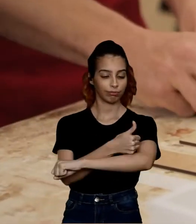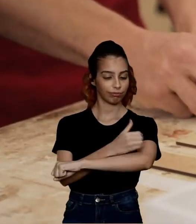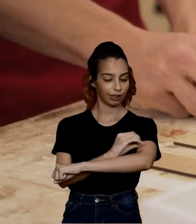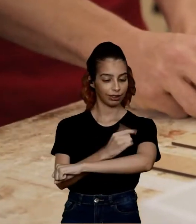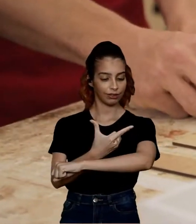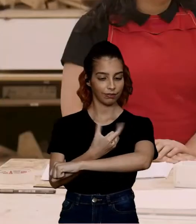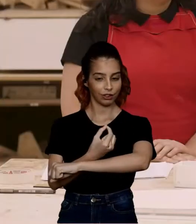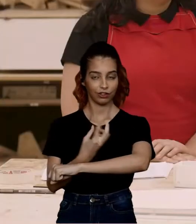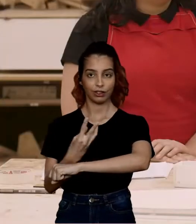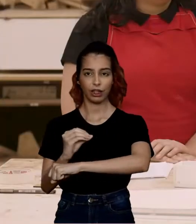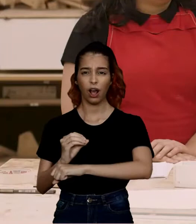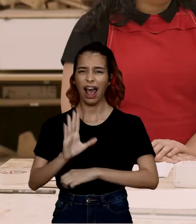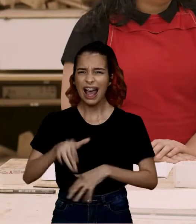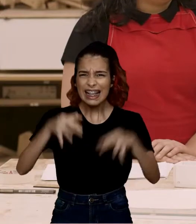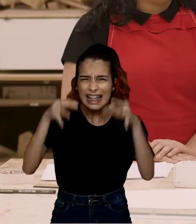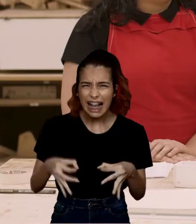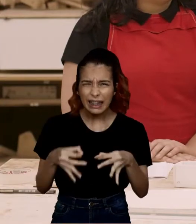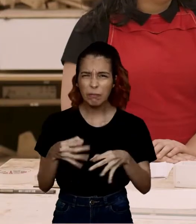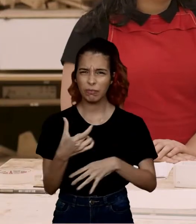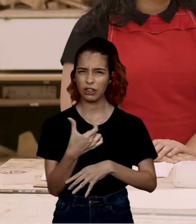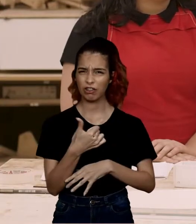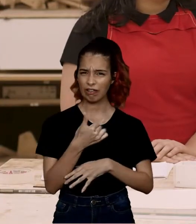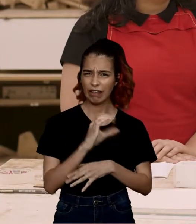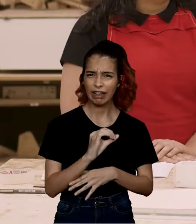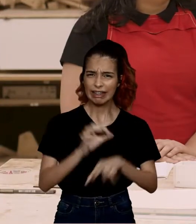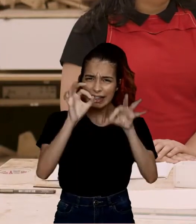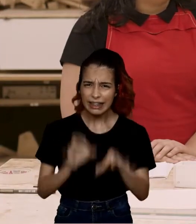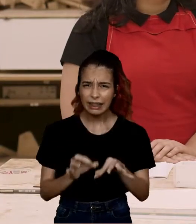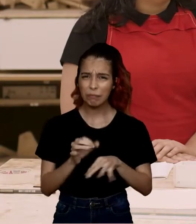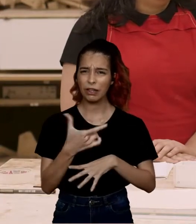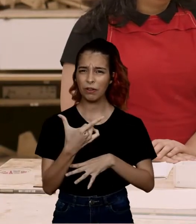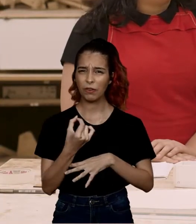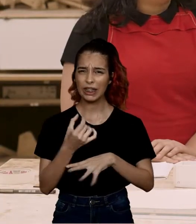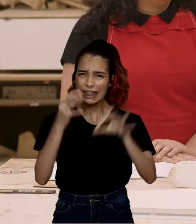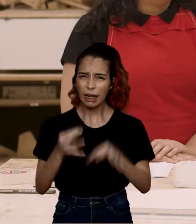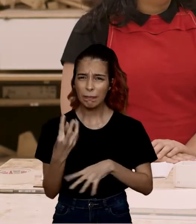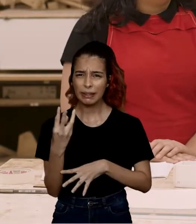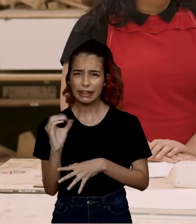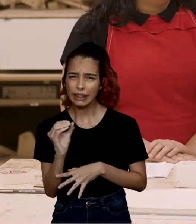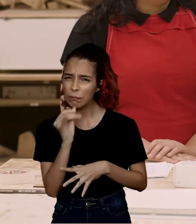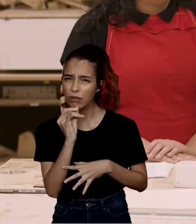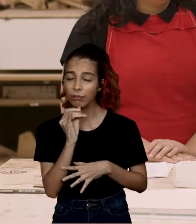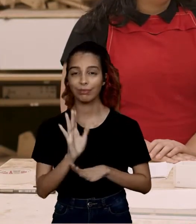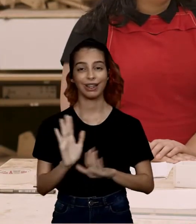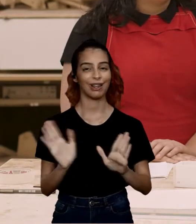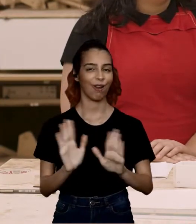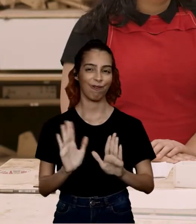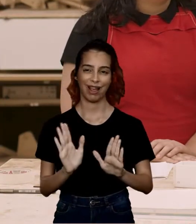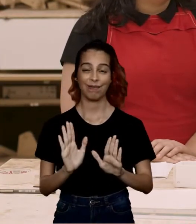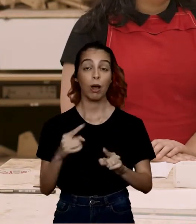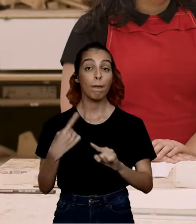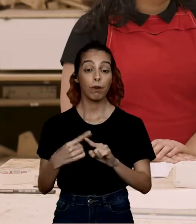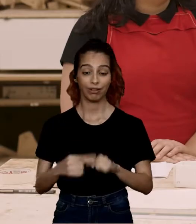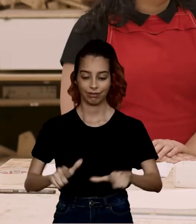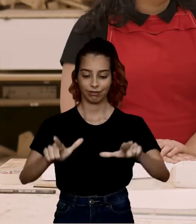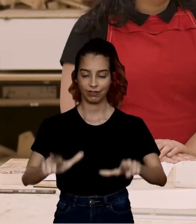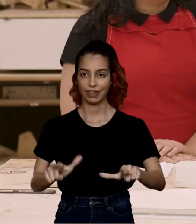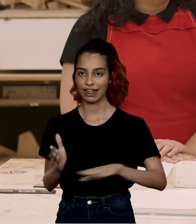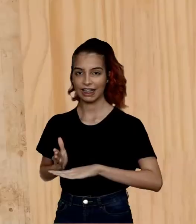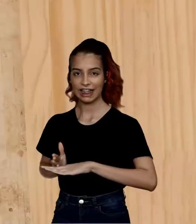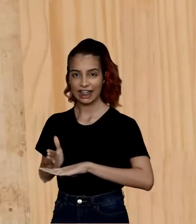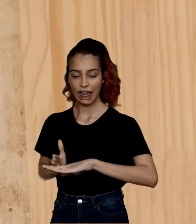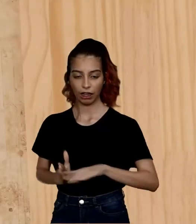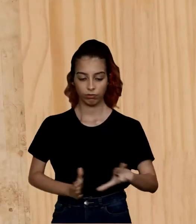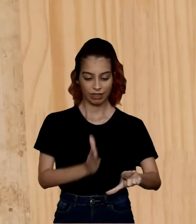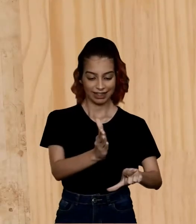Como o Daniel falou, não é exatamente 30, não é exatamente 20, e não é exatamente 10. Por quê? Porque quando a serra